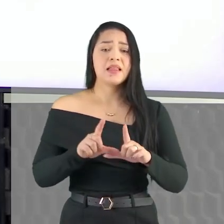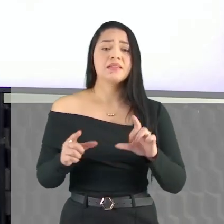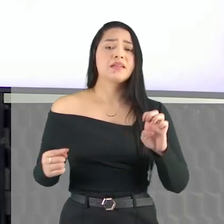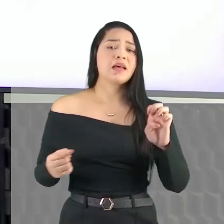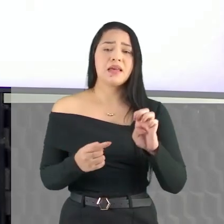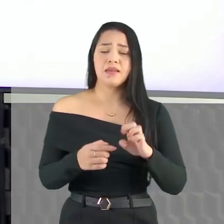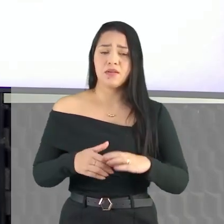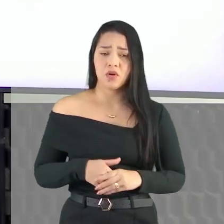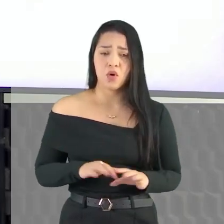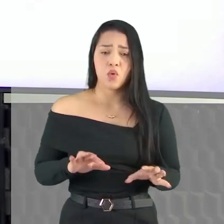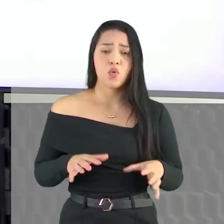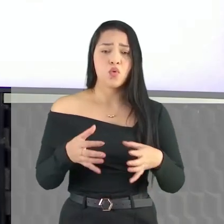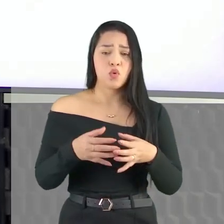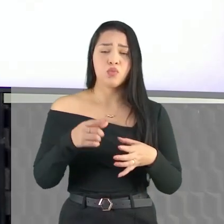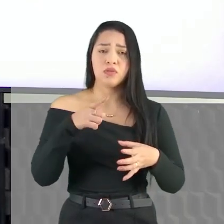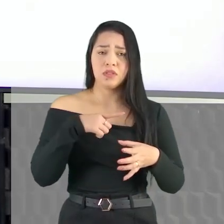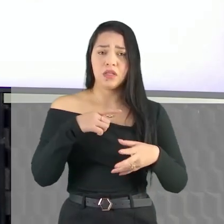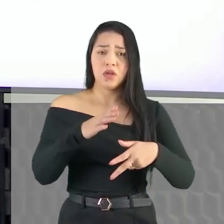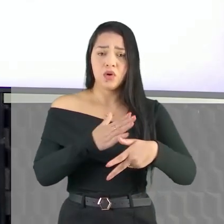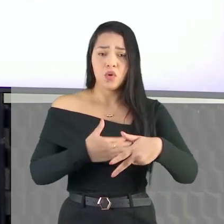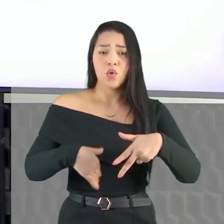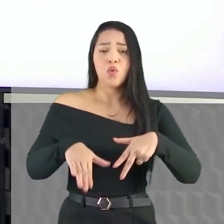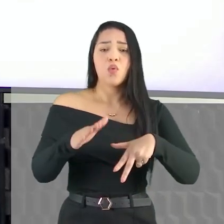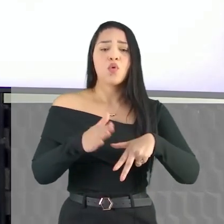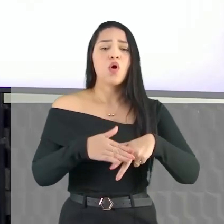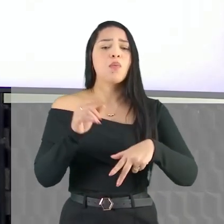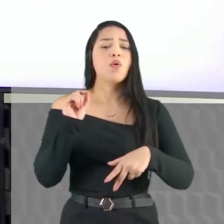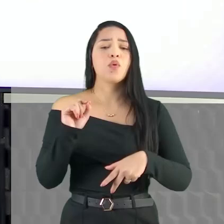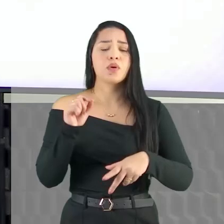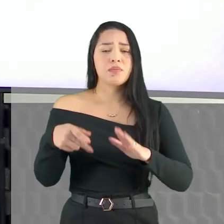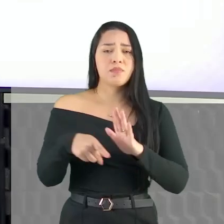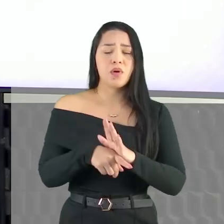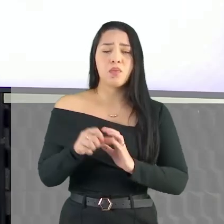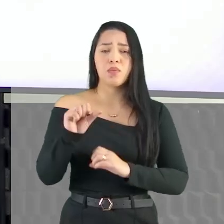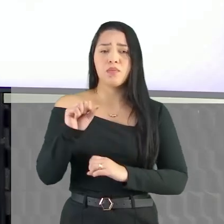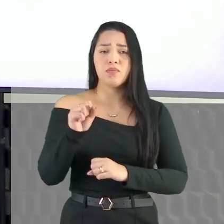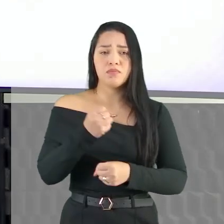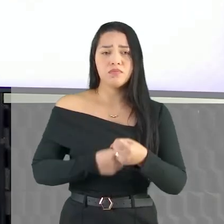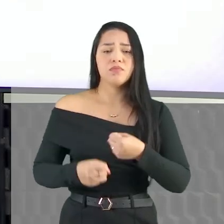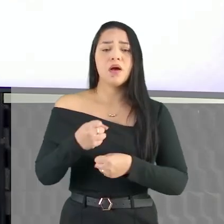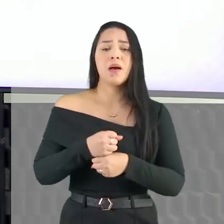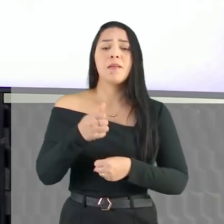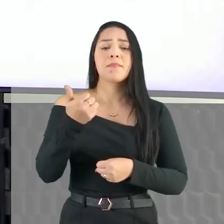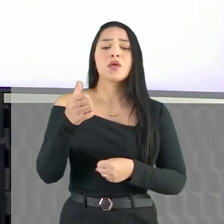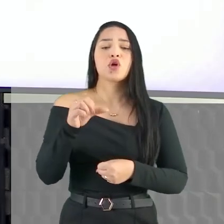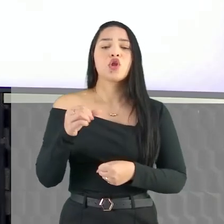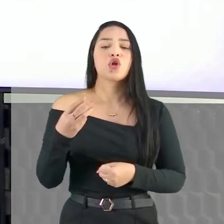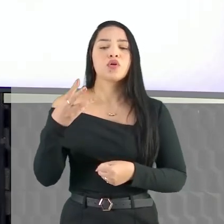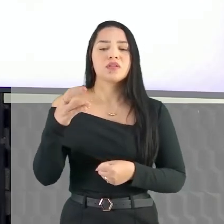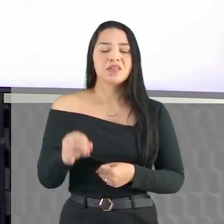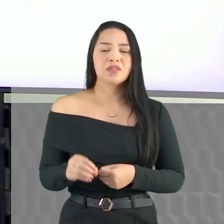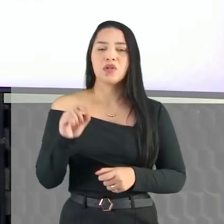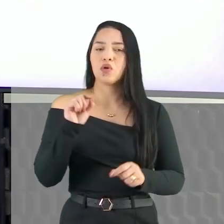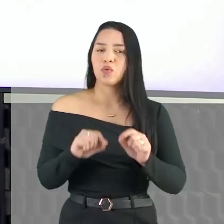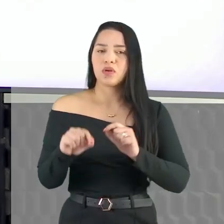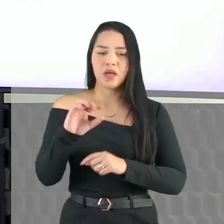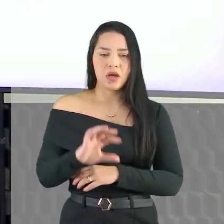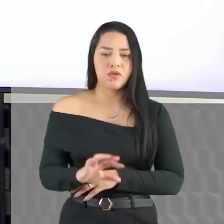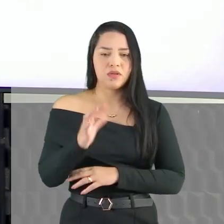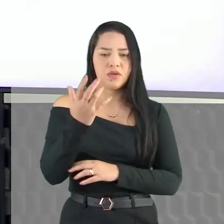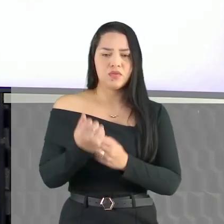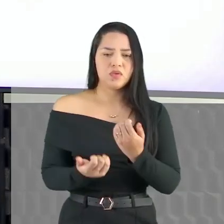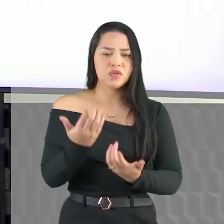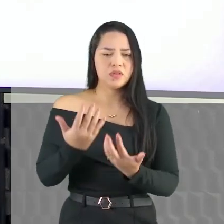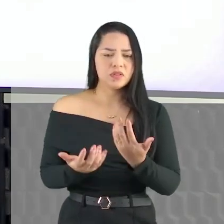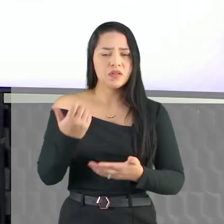E, o Partido Nazista realizou um golpe e tomou o poder a partir dos anos 30, na medida em que os comunistas haviam realizado um